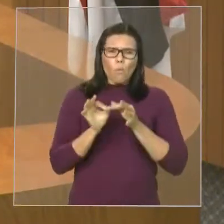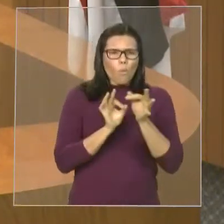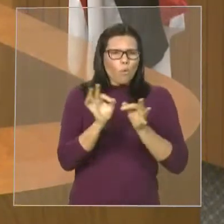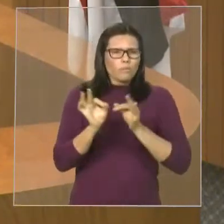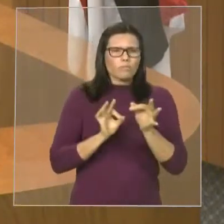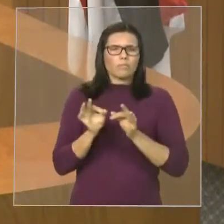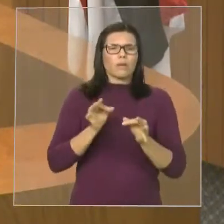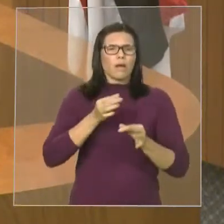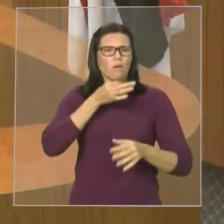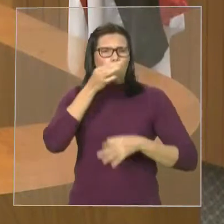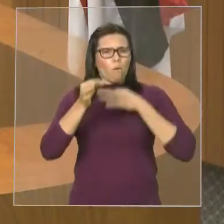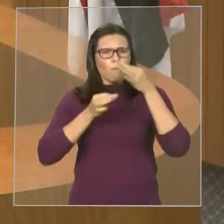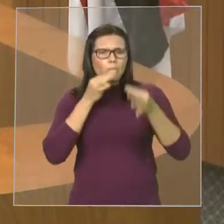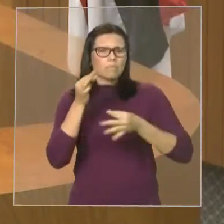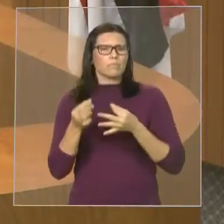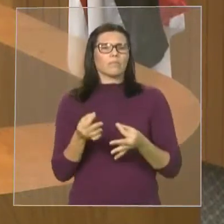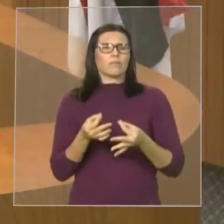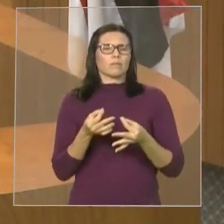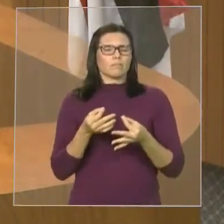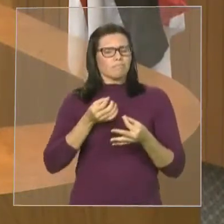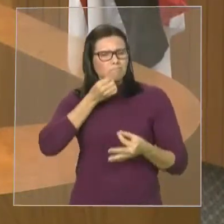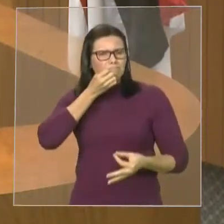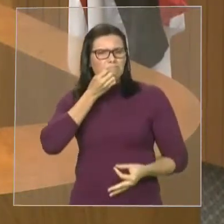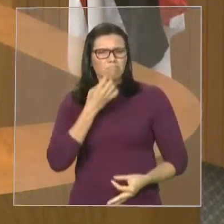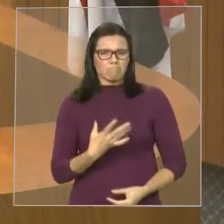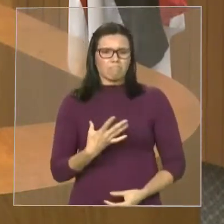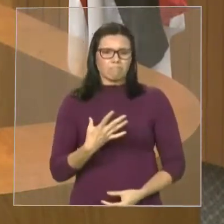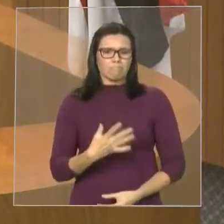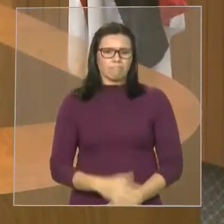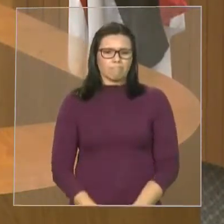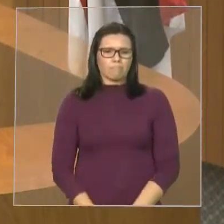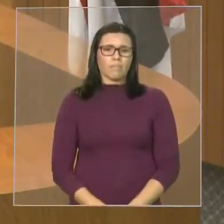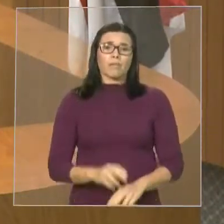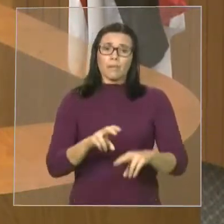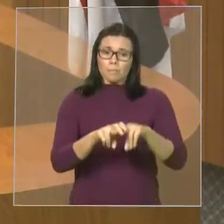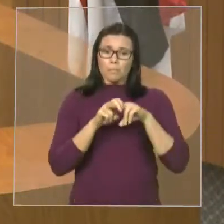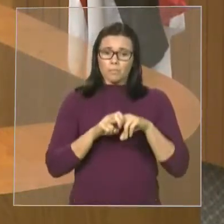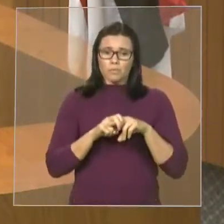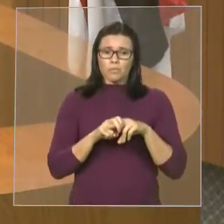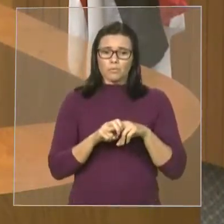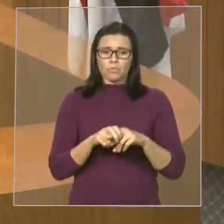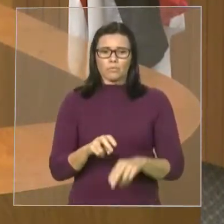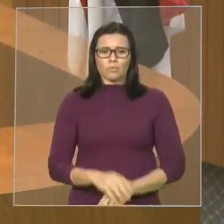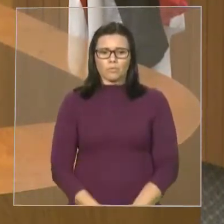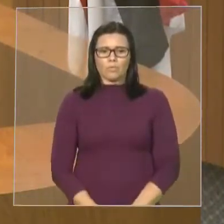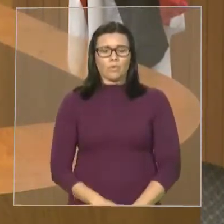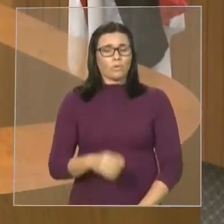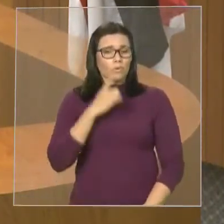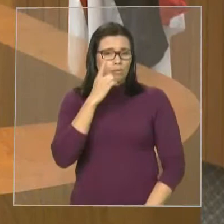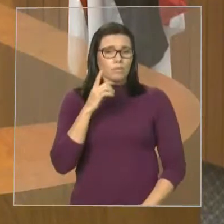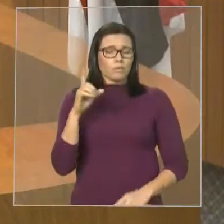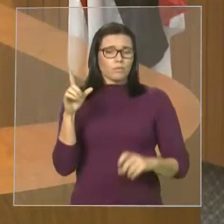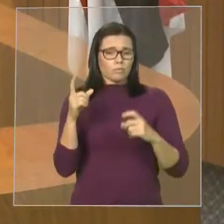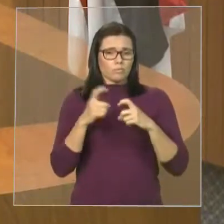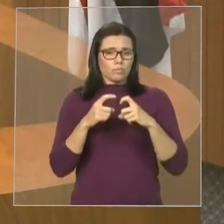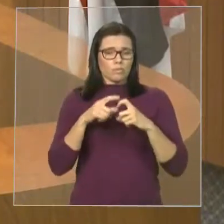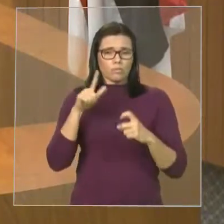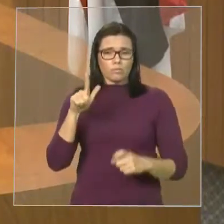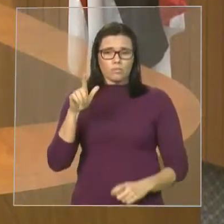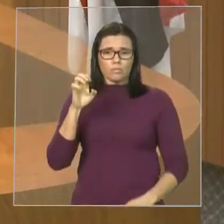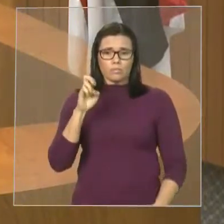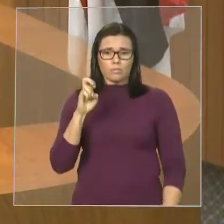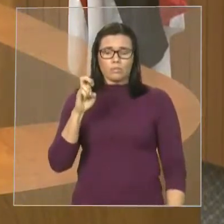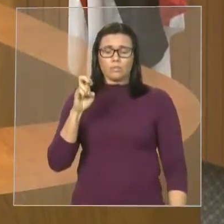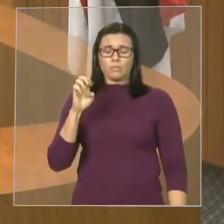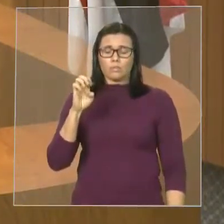e apresentar as suas sugestões e que acabaram sendo contempladas pelo relator, deputado Levi Pontes, no que diz respeito à